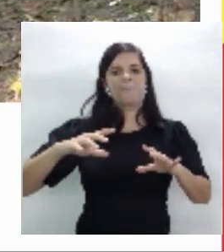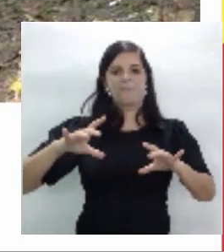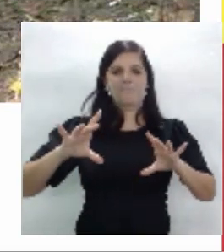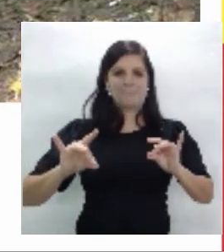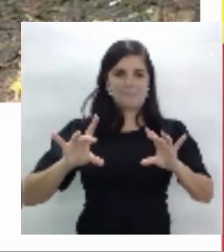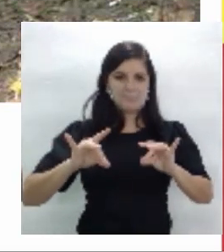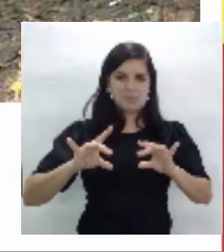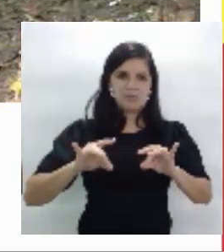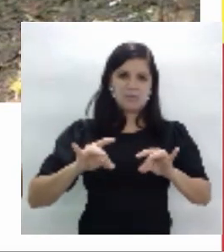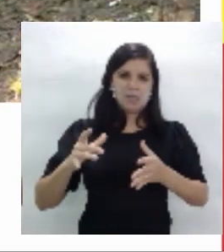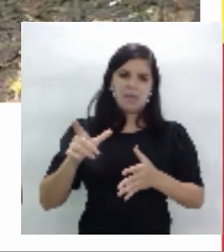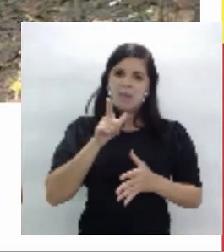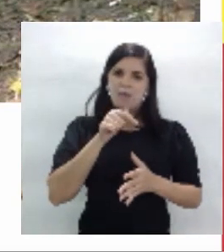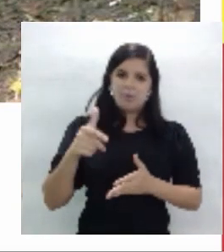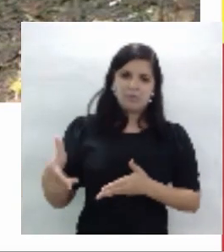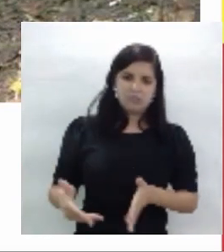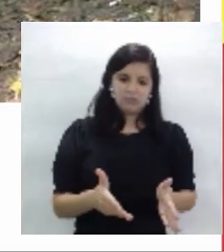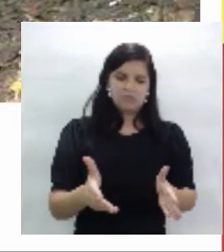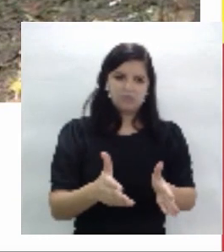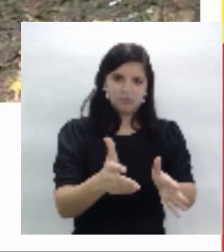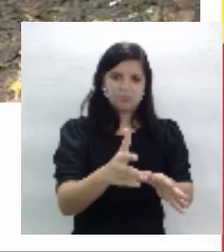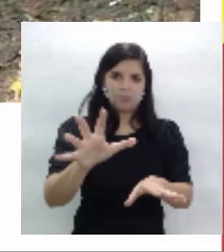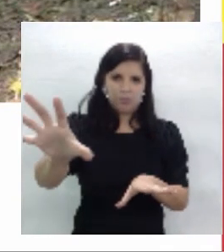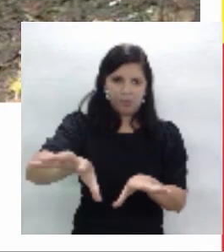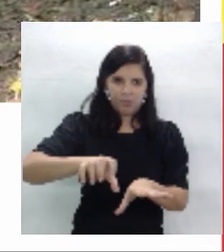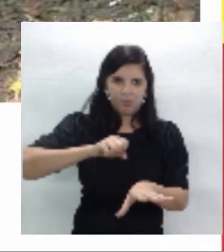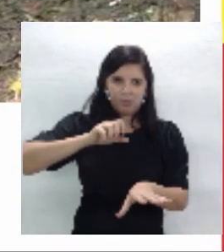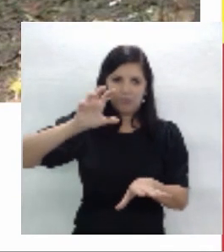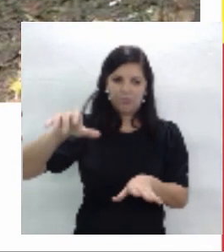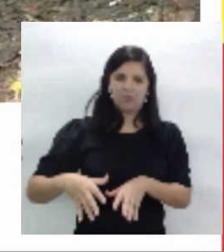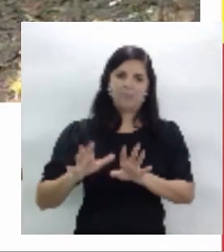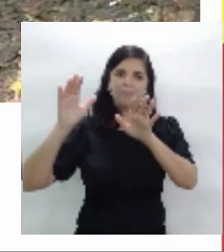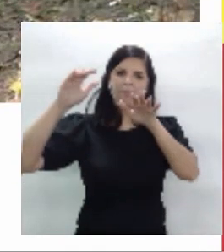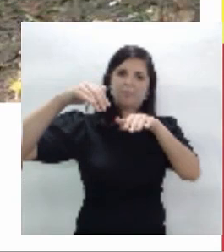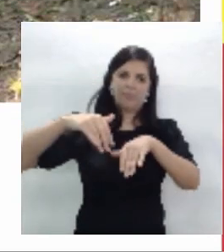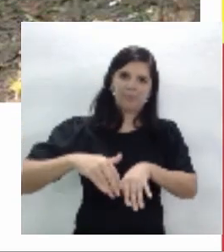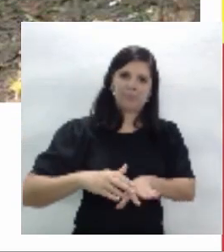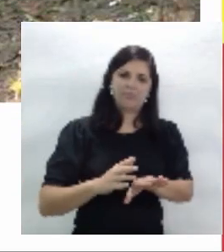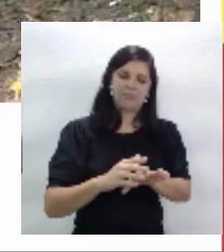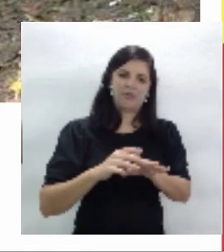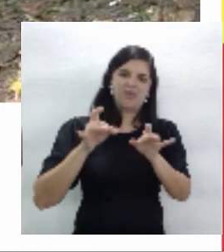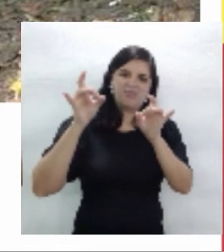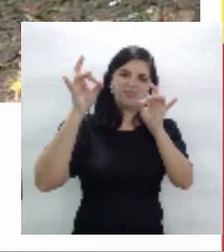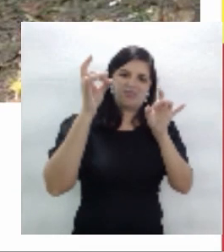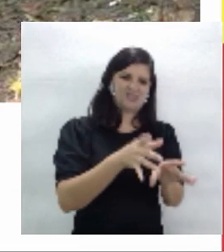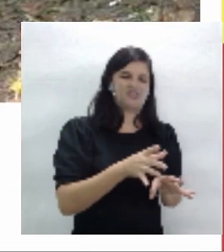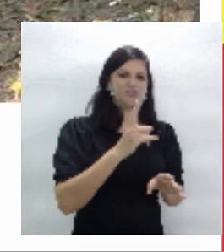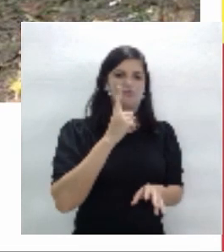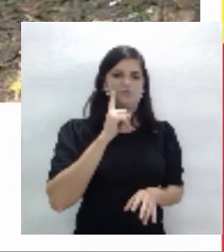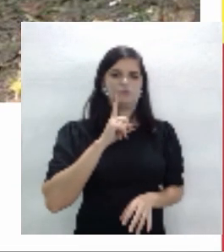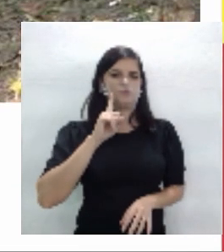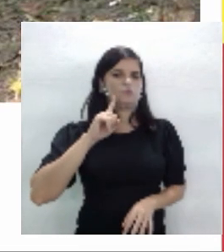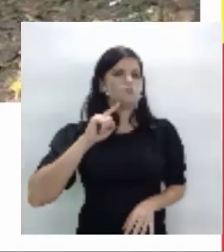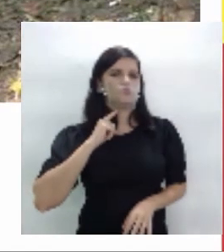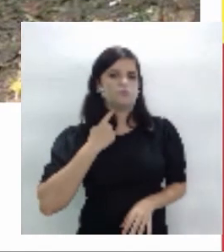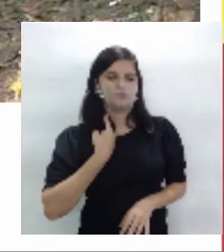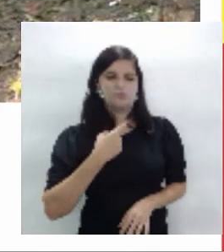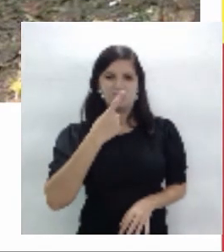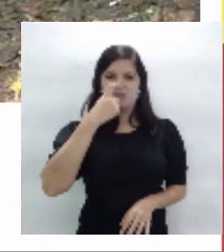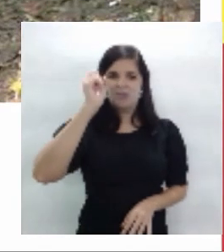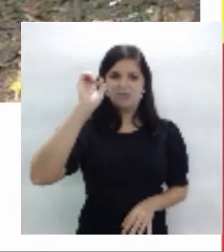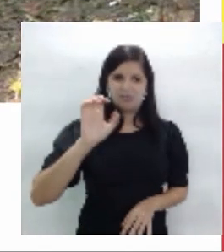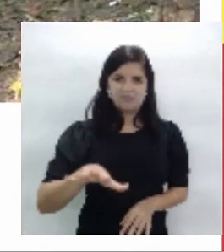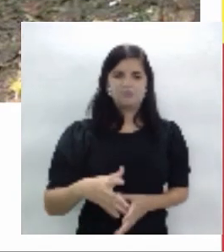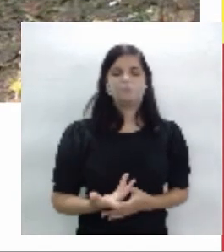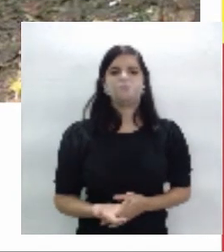faixa de transição, a água do rio, ele passa por essas áreas e acaba deixando os dejetos, deixando o lixo,